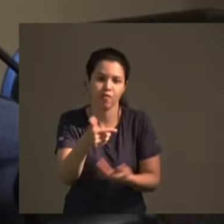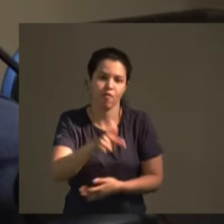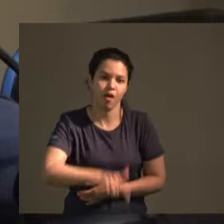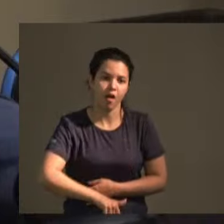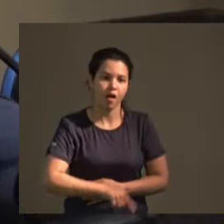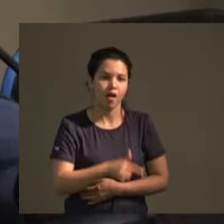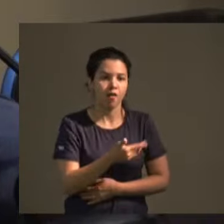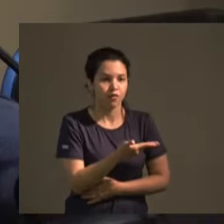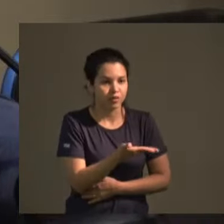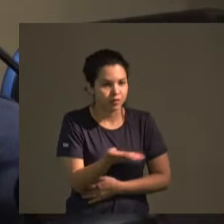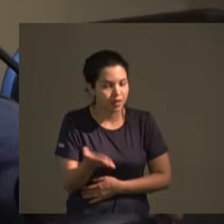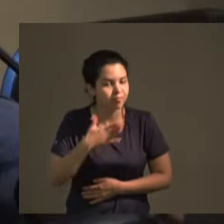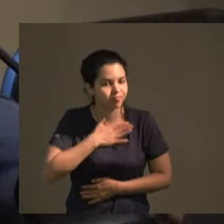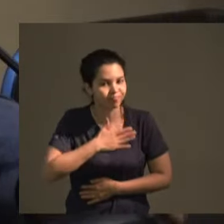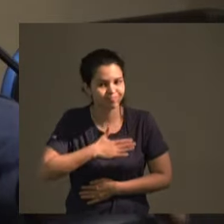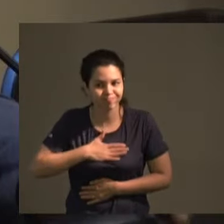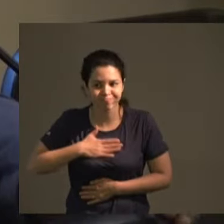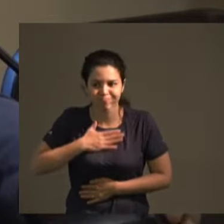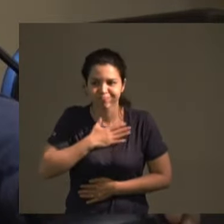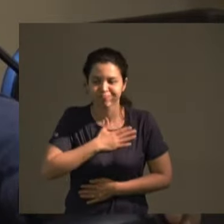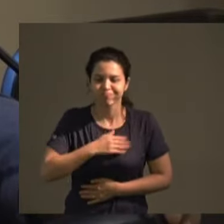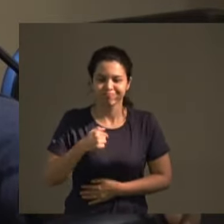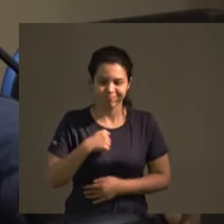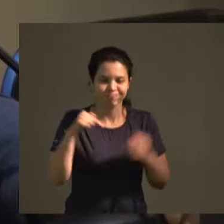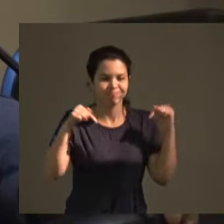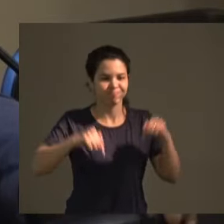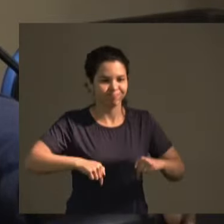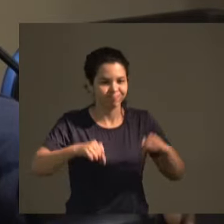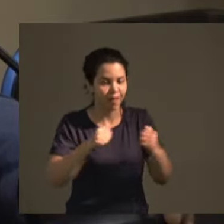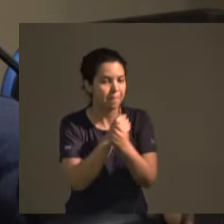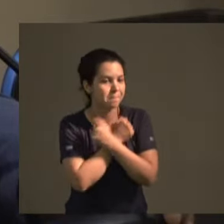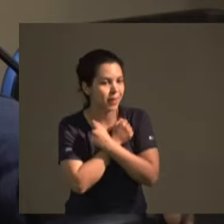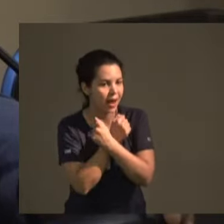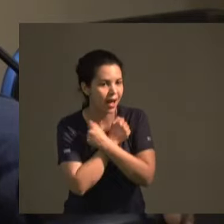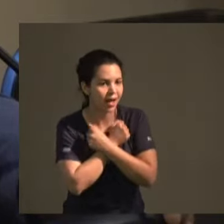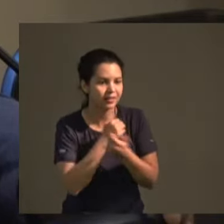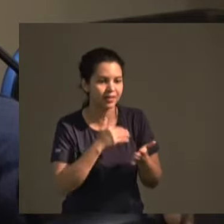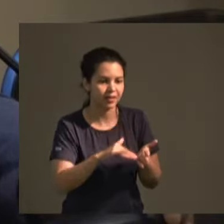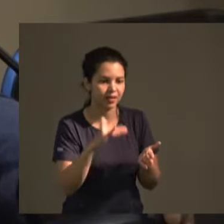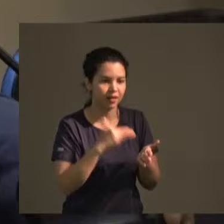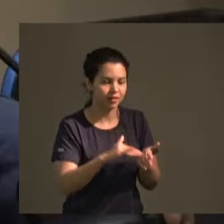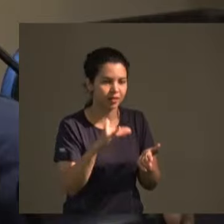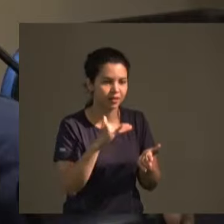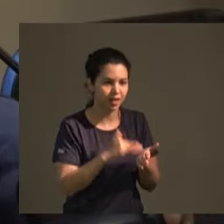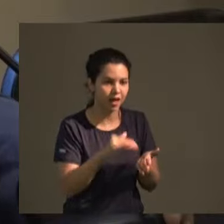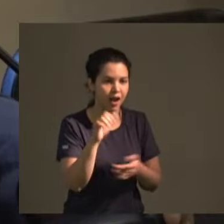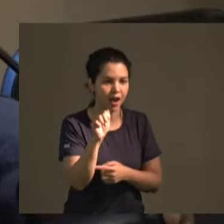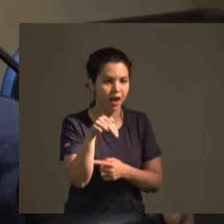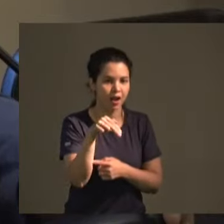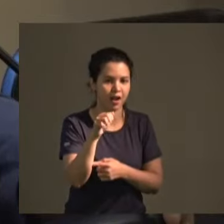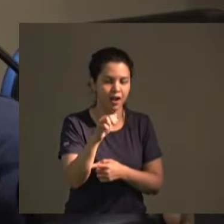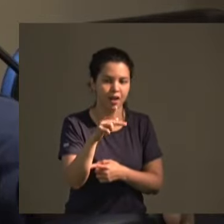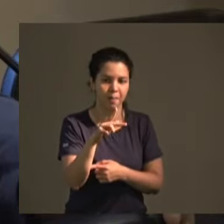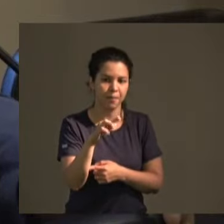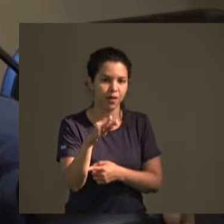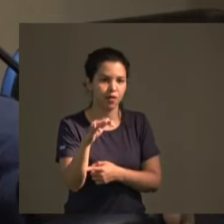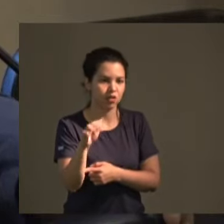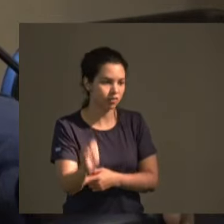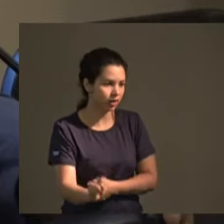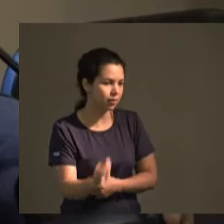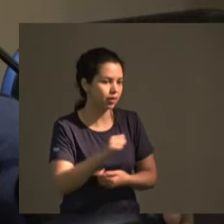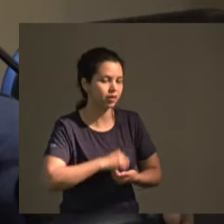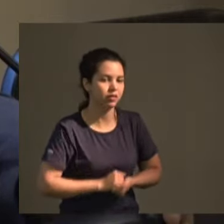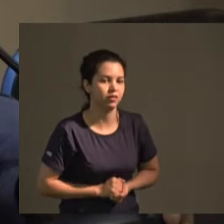da satisfação de estar aqui, transmitir um abraço da nossa secretária Ana Paula Feminella, catarinense, aqui de